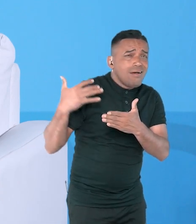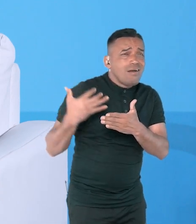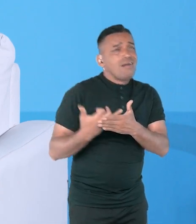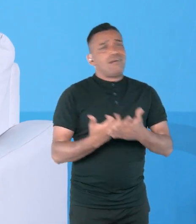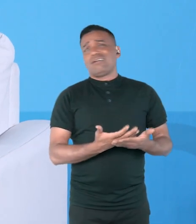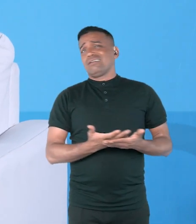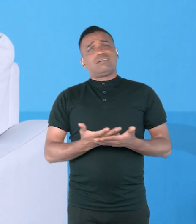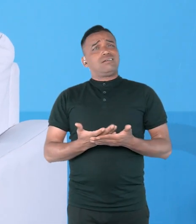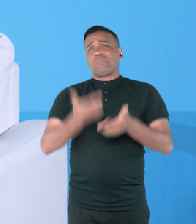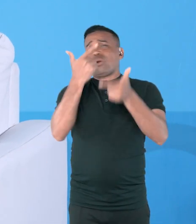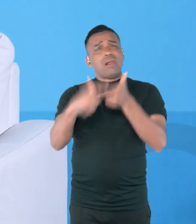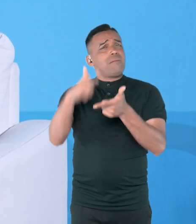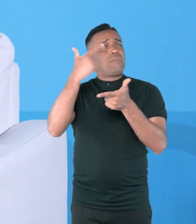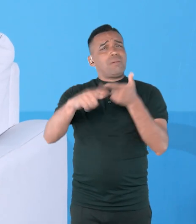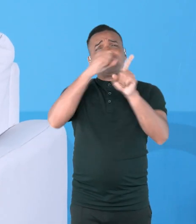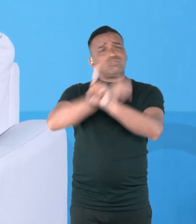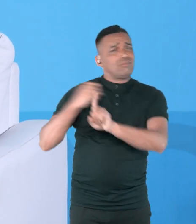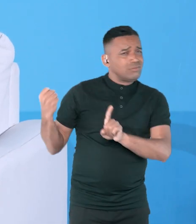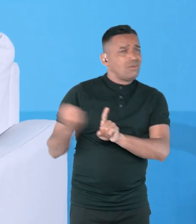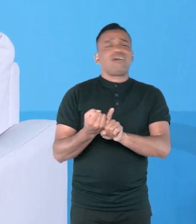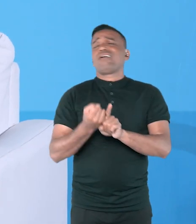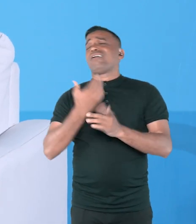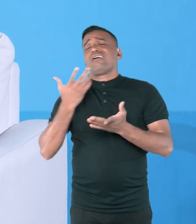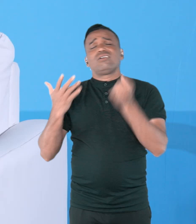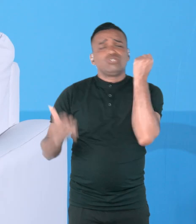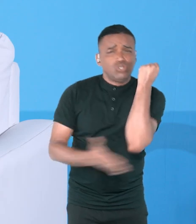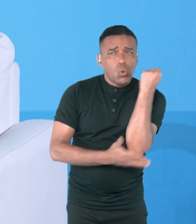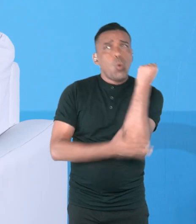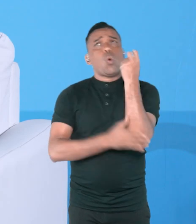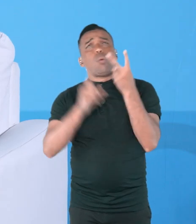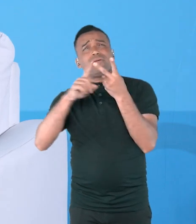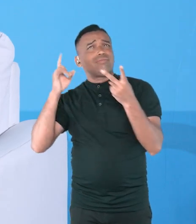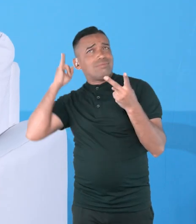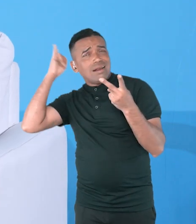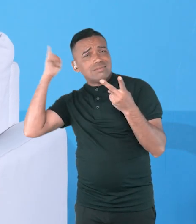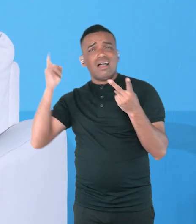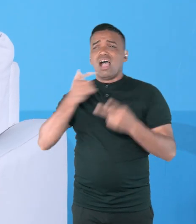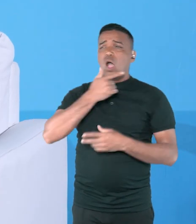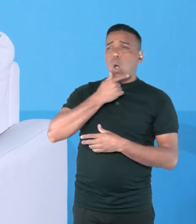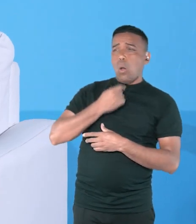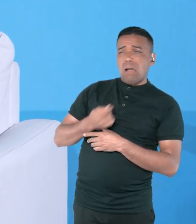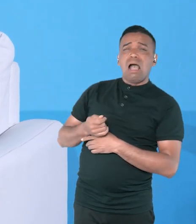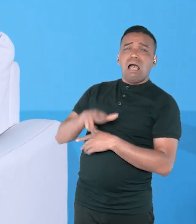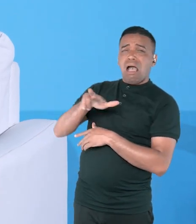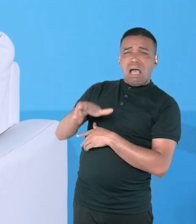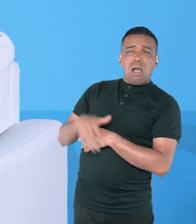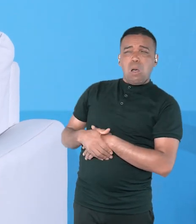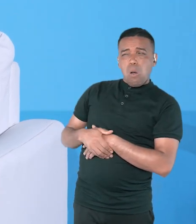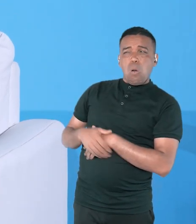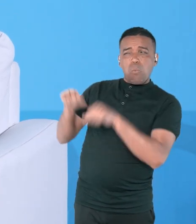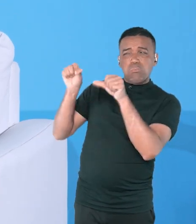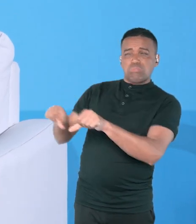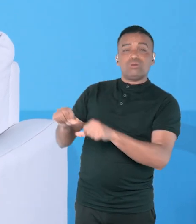nossos eternos dilemas, nunca resolvidos, e, portanto, estão ali para sempre. O ciúme, a traição, o irmão ingrato, né?